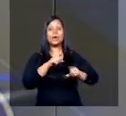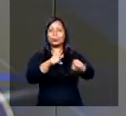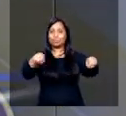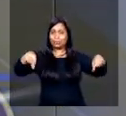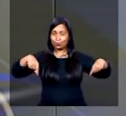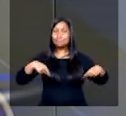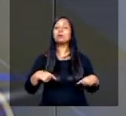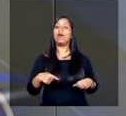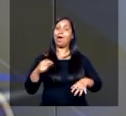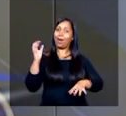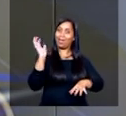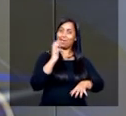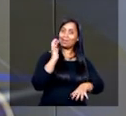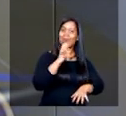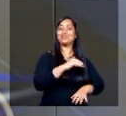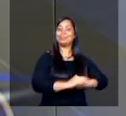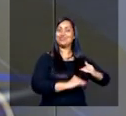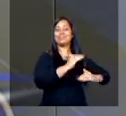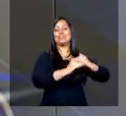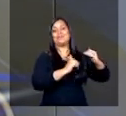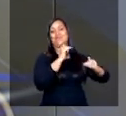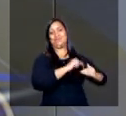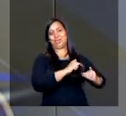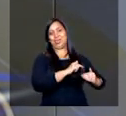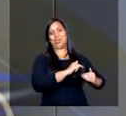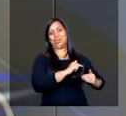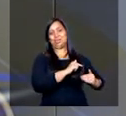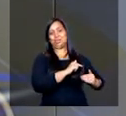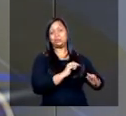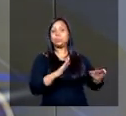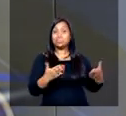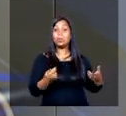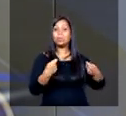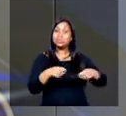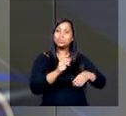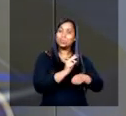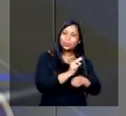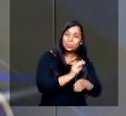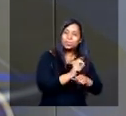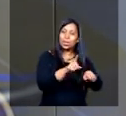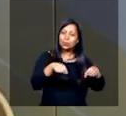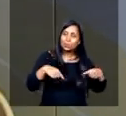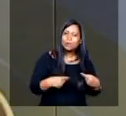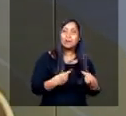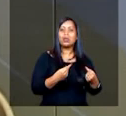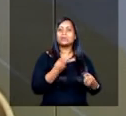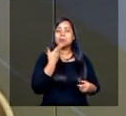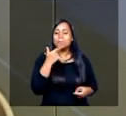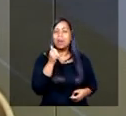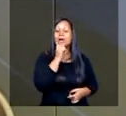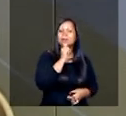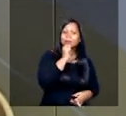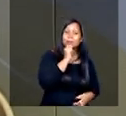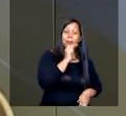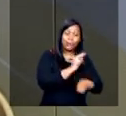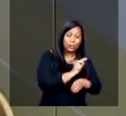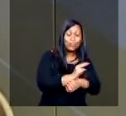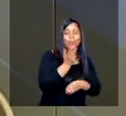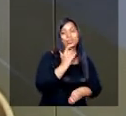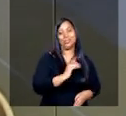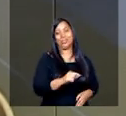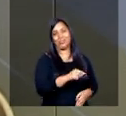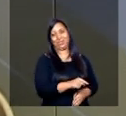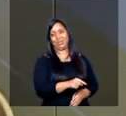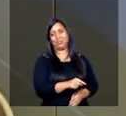ambiente influencia o desenvolvimento, né? Então, tem que cuidar do ambiente, tem que cuidar desse pai, dessa mãe que cuida dessa